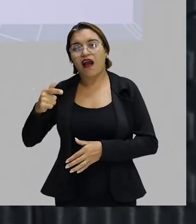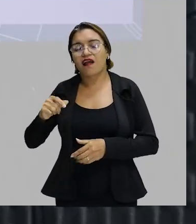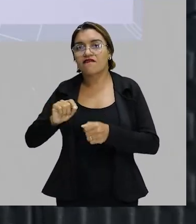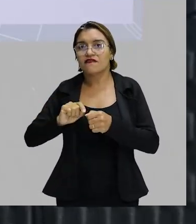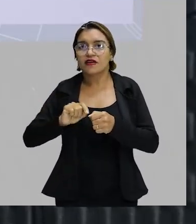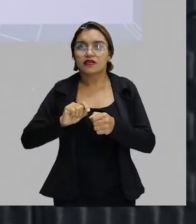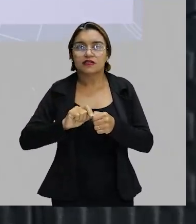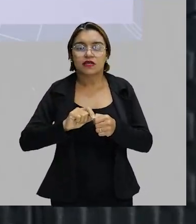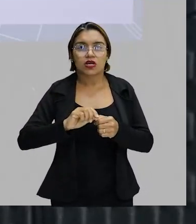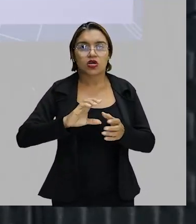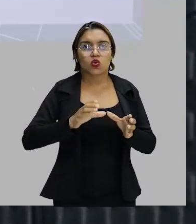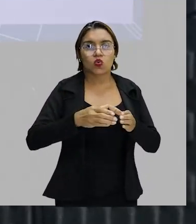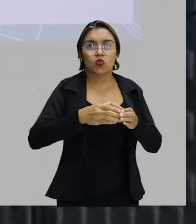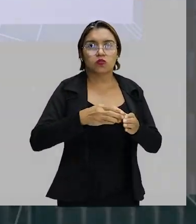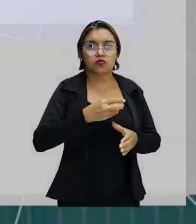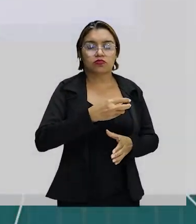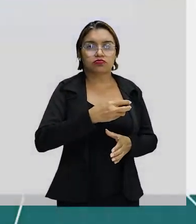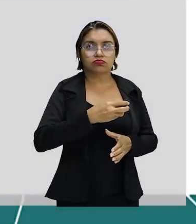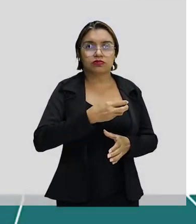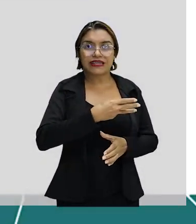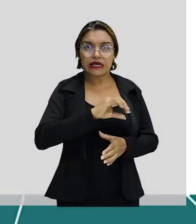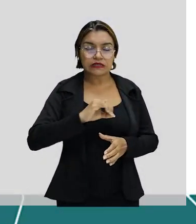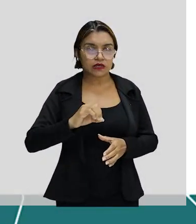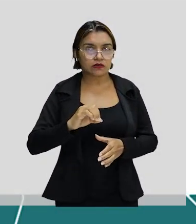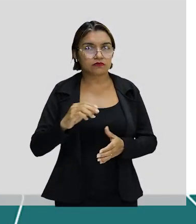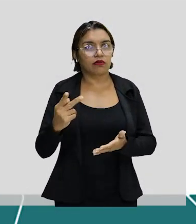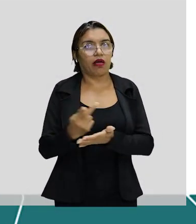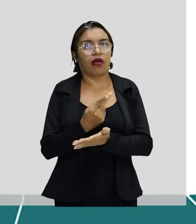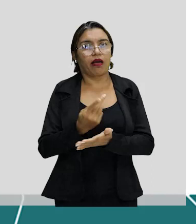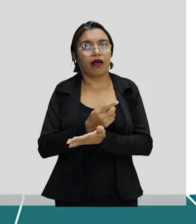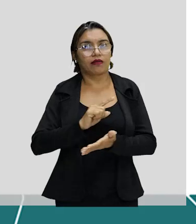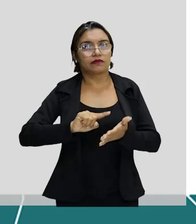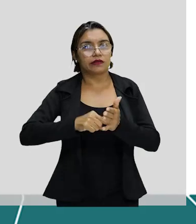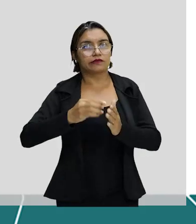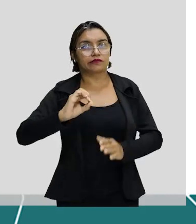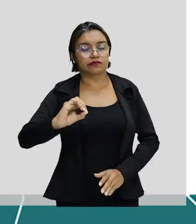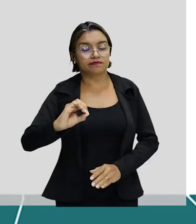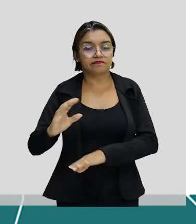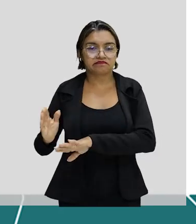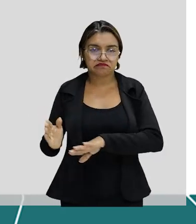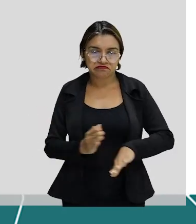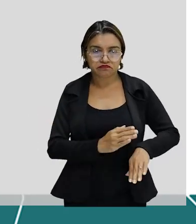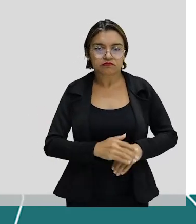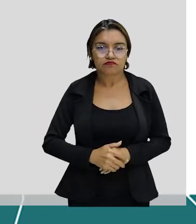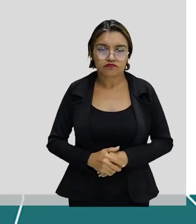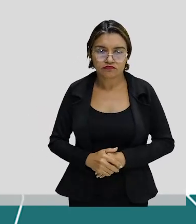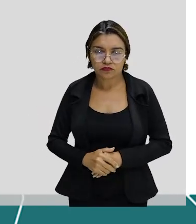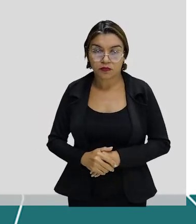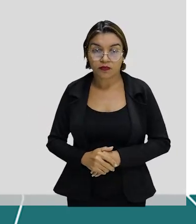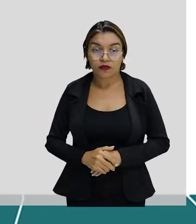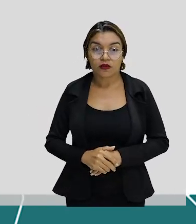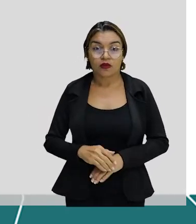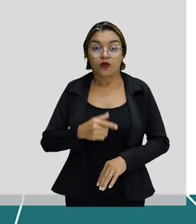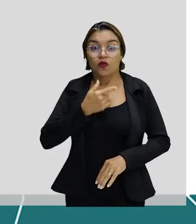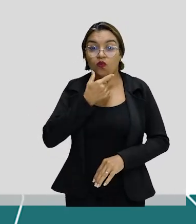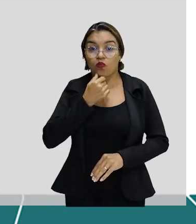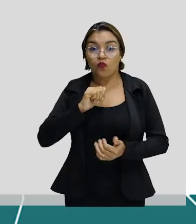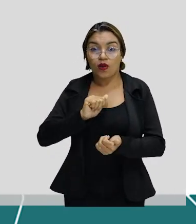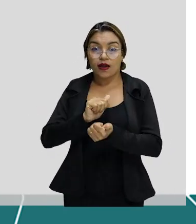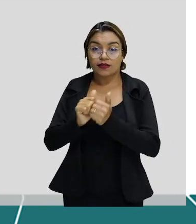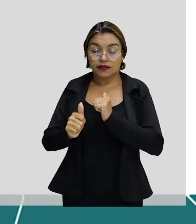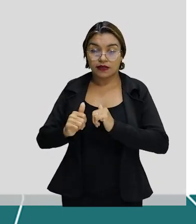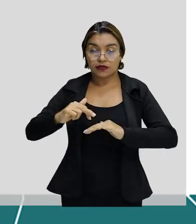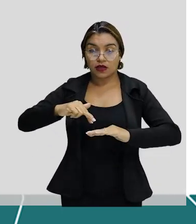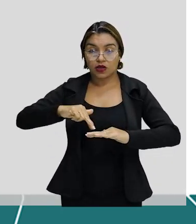eu vou zerar a minha nota quando o saltar realiza o impulso duplo antes da partida do salto